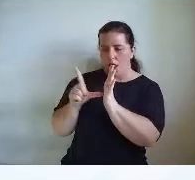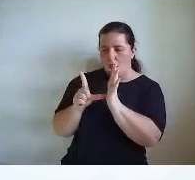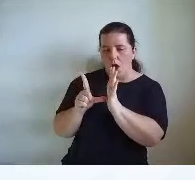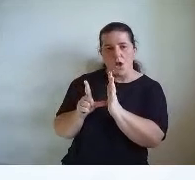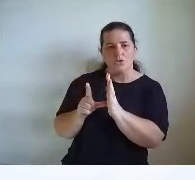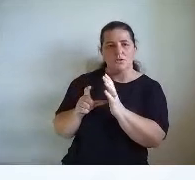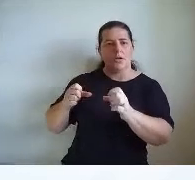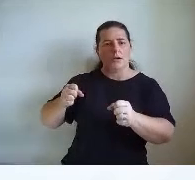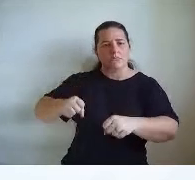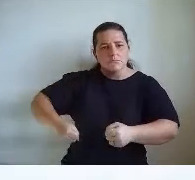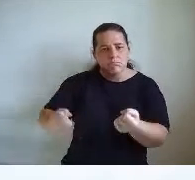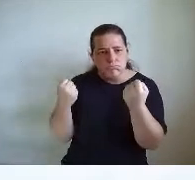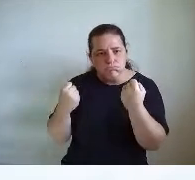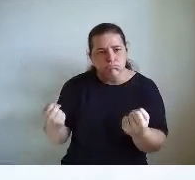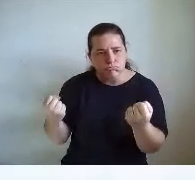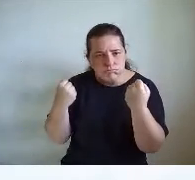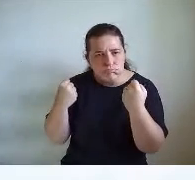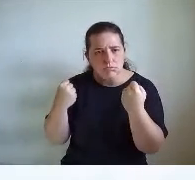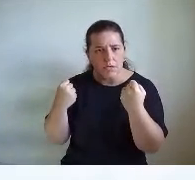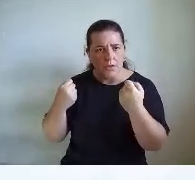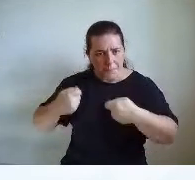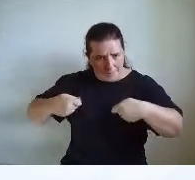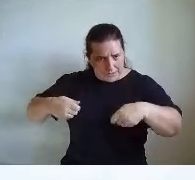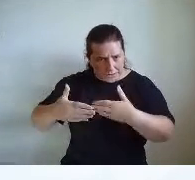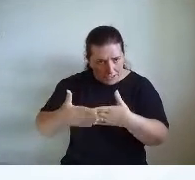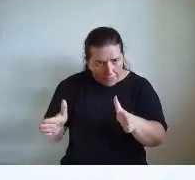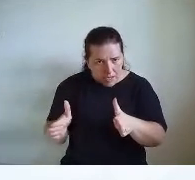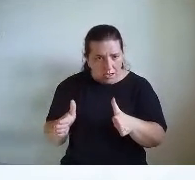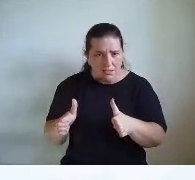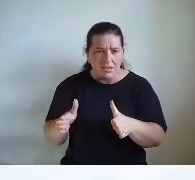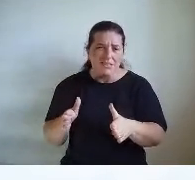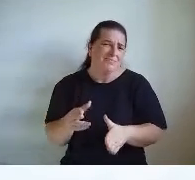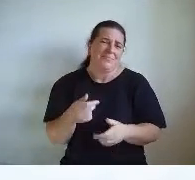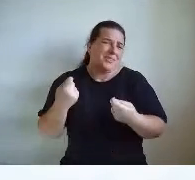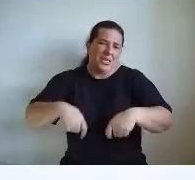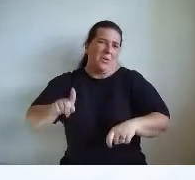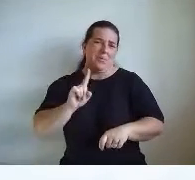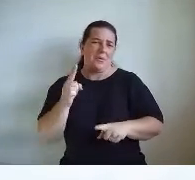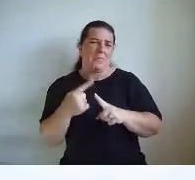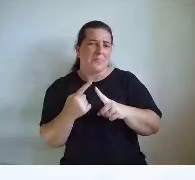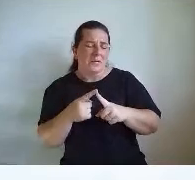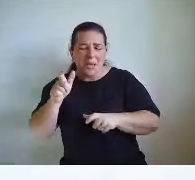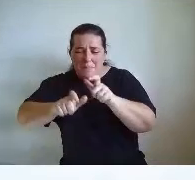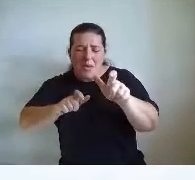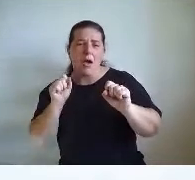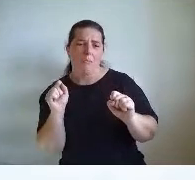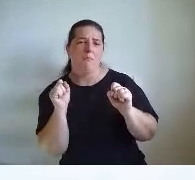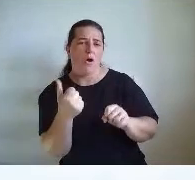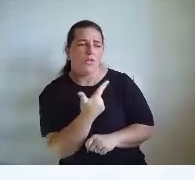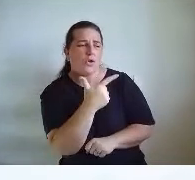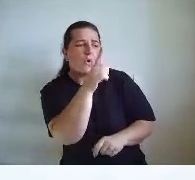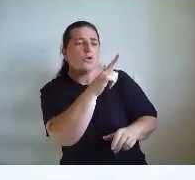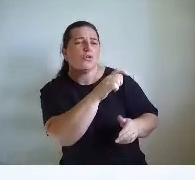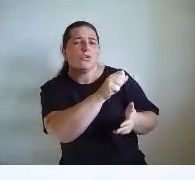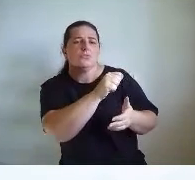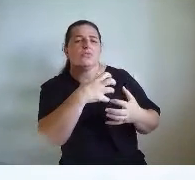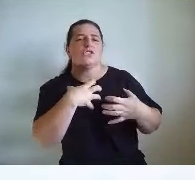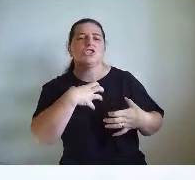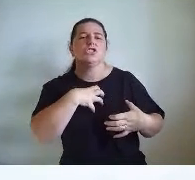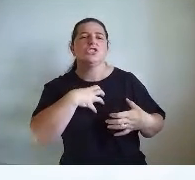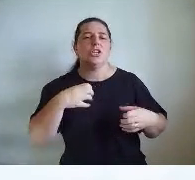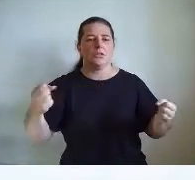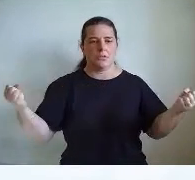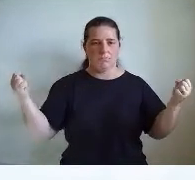suas atividades físicas de outra forma. É preciso que a construção civil continue? Nós, pelo Ministério Público do Trabalho,